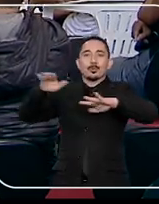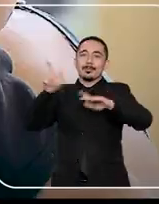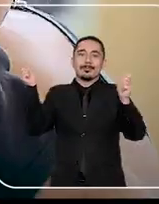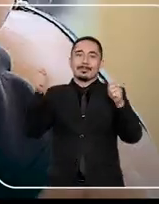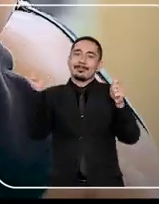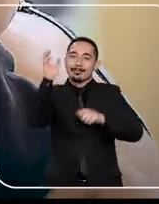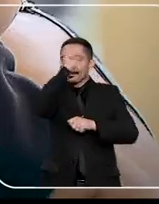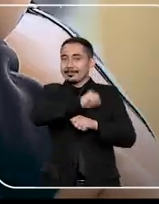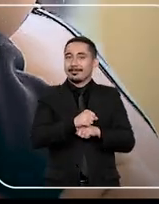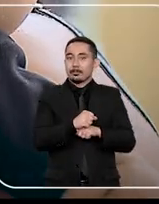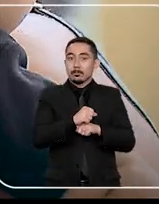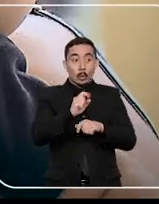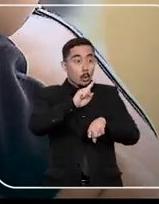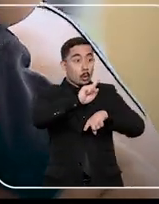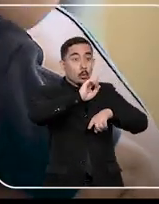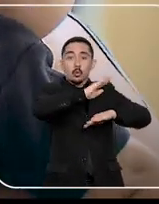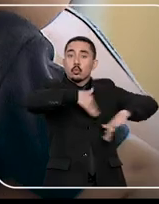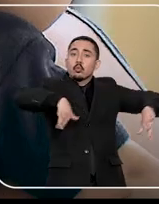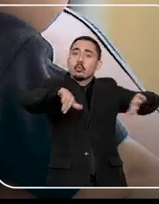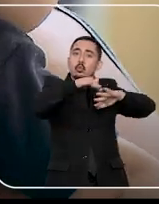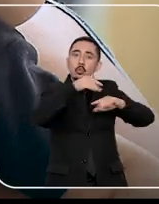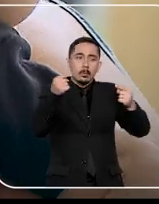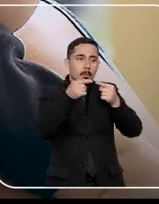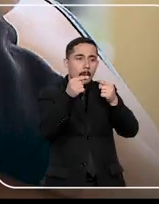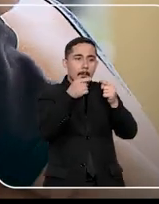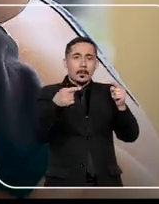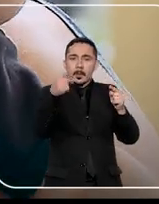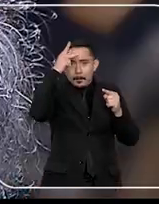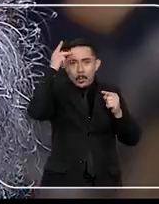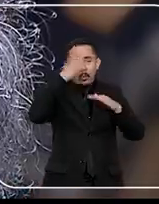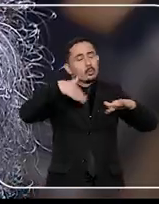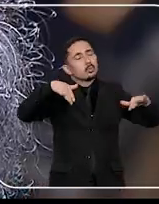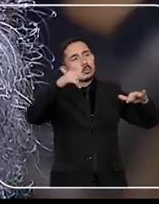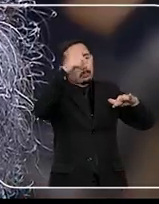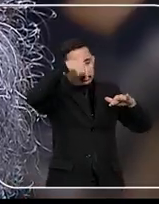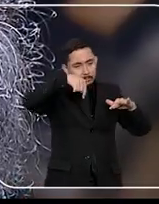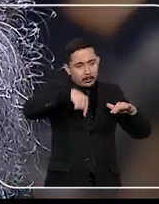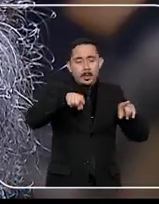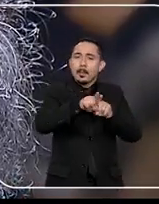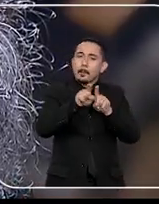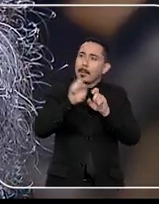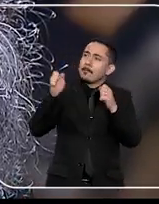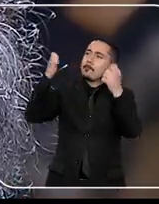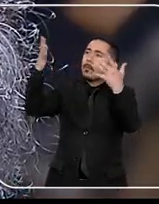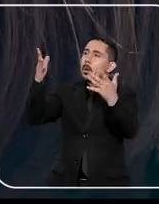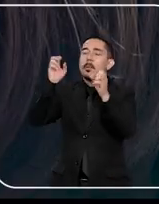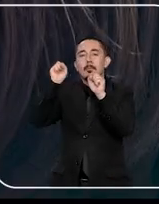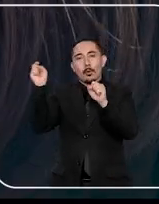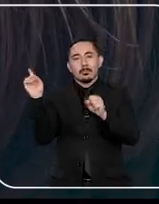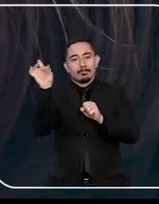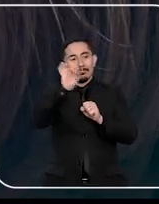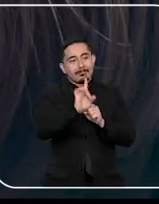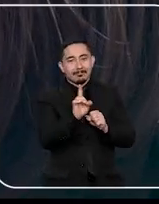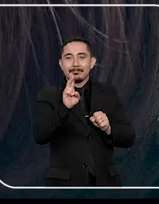geral. As iniciativas são abertas ao público externo, ampliando o impacto e o alcance do